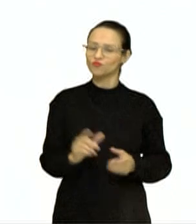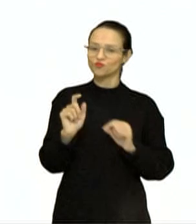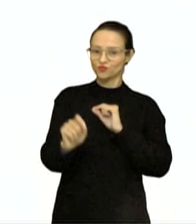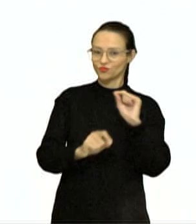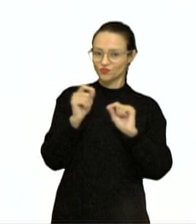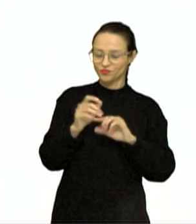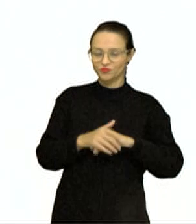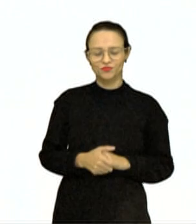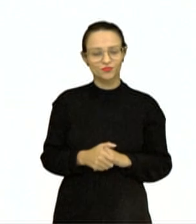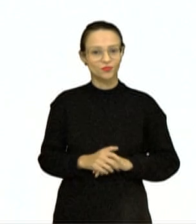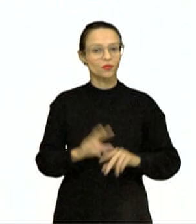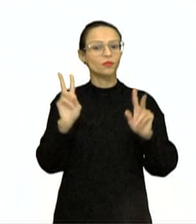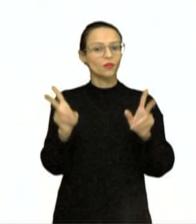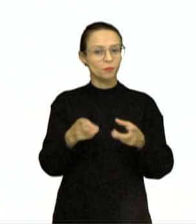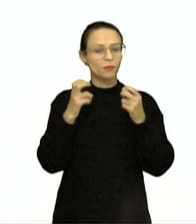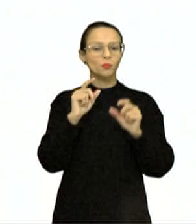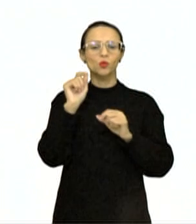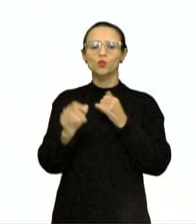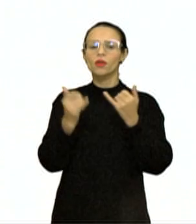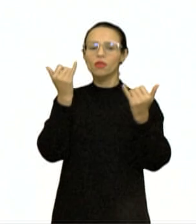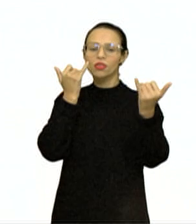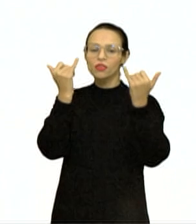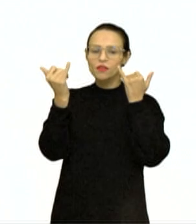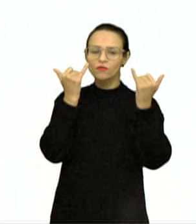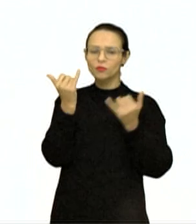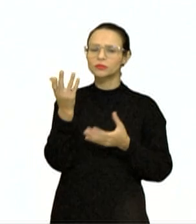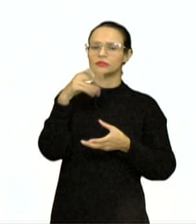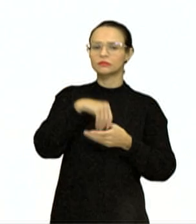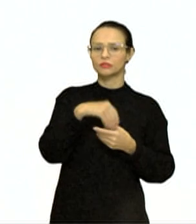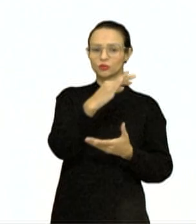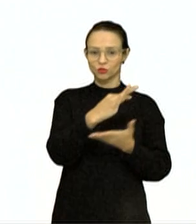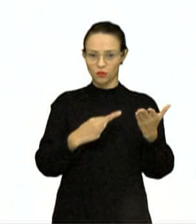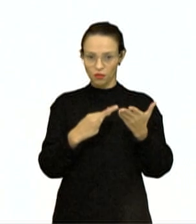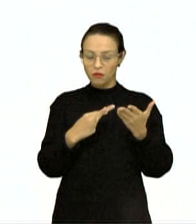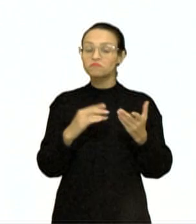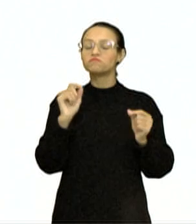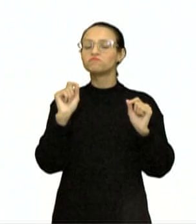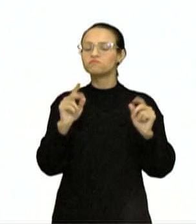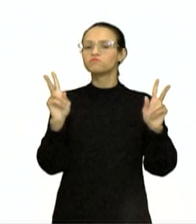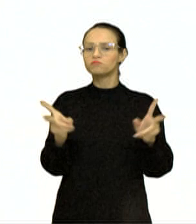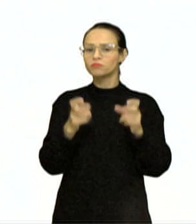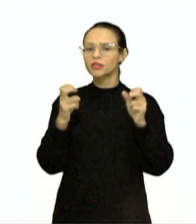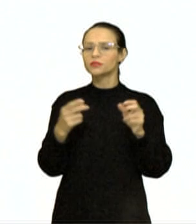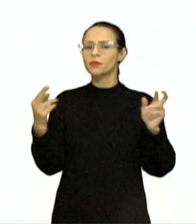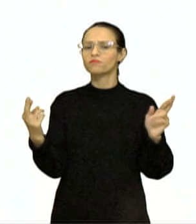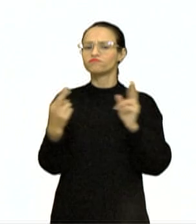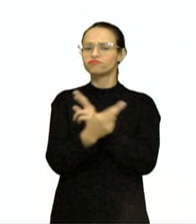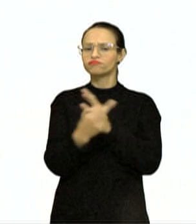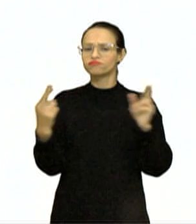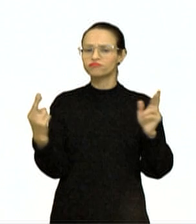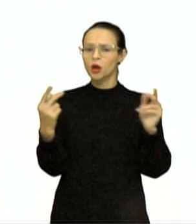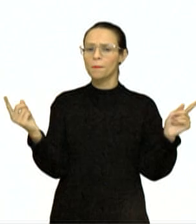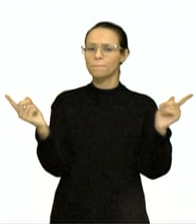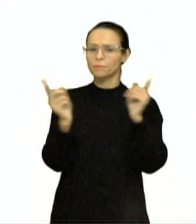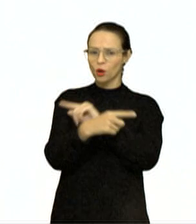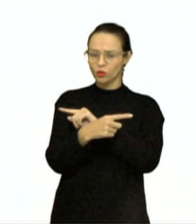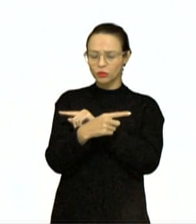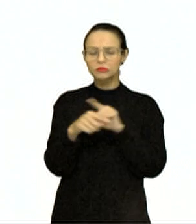são: reconhecer informações implícitas, identificar relações de oposição e os sentidos provocados por